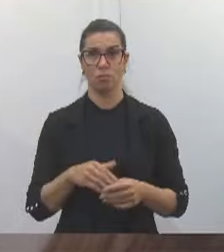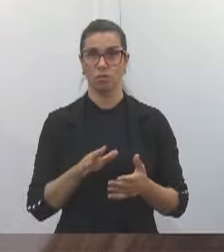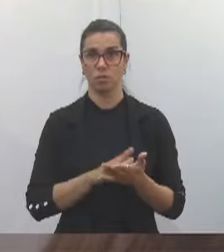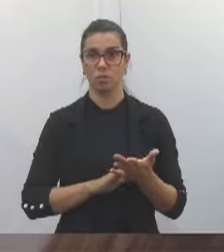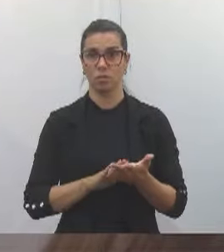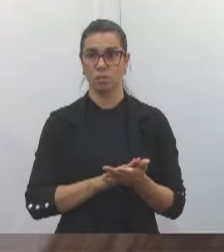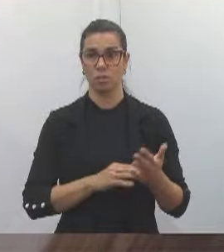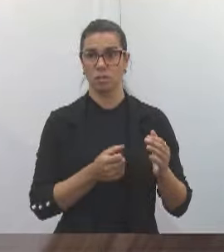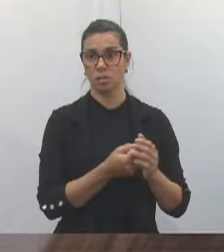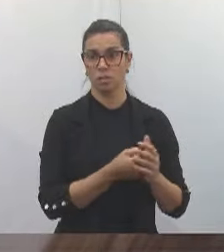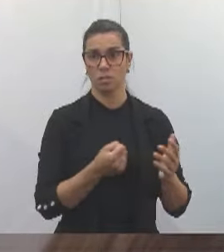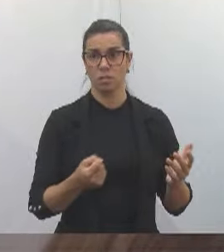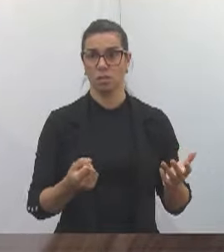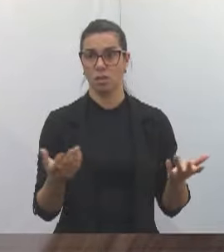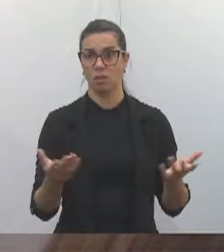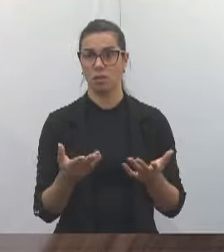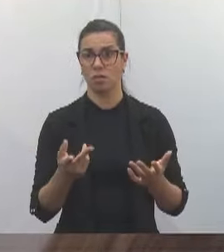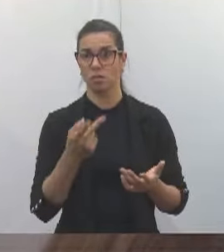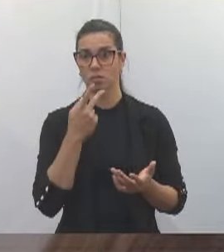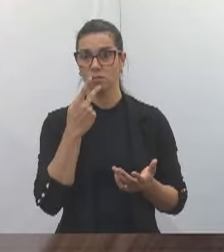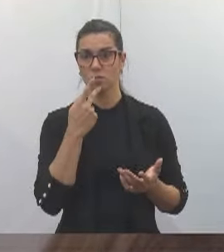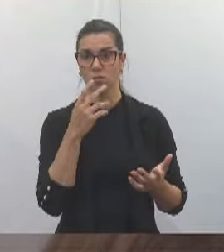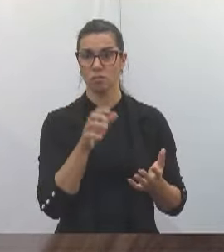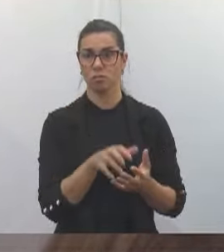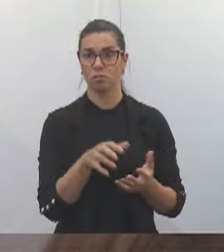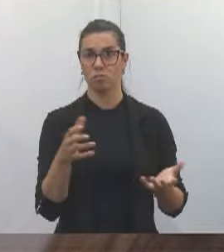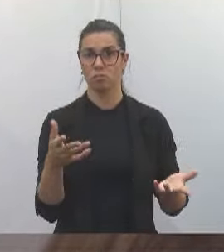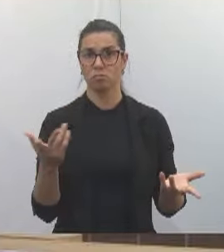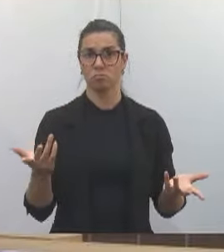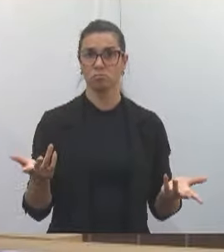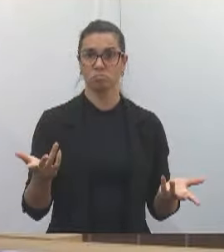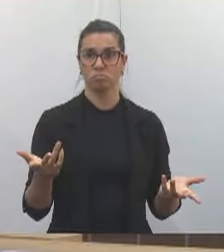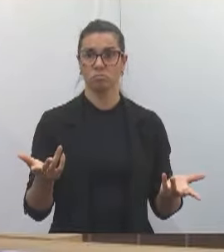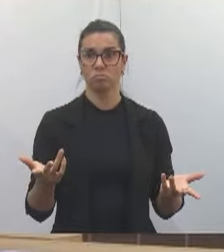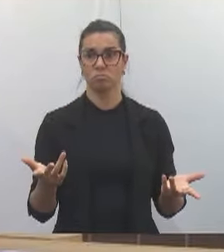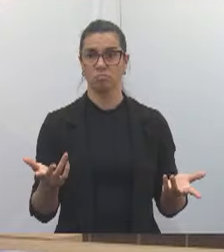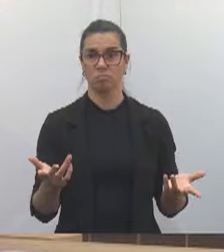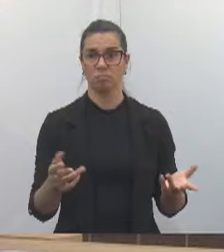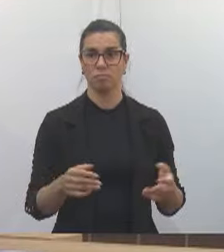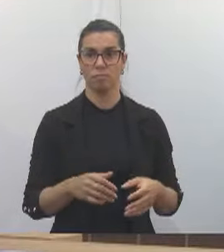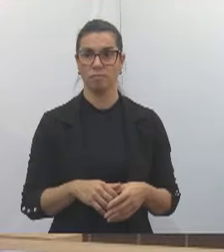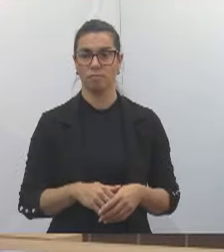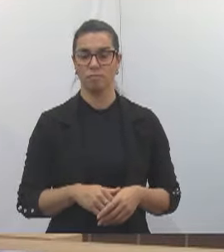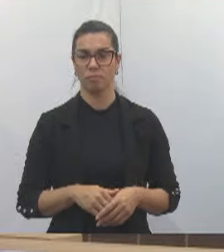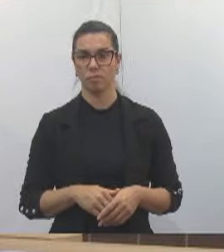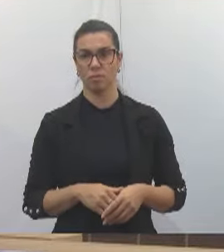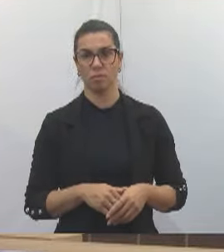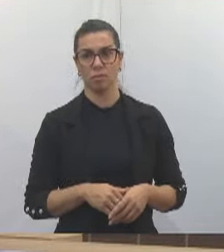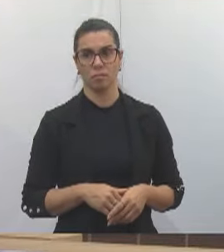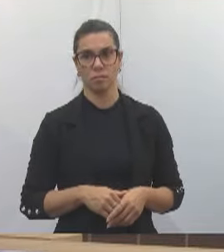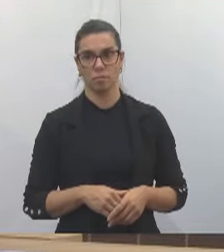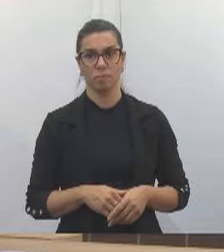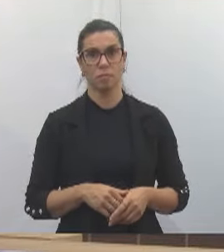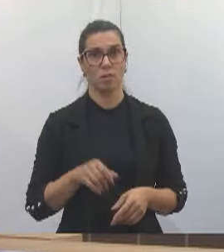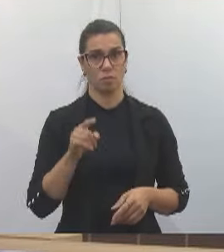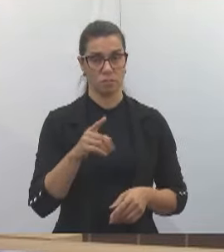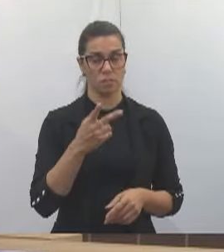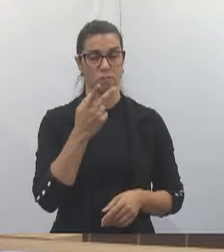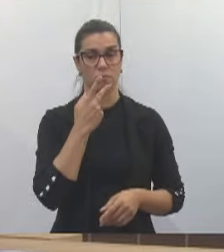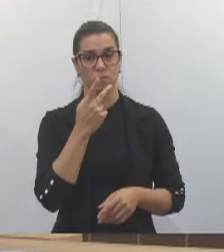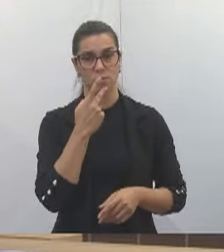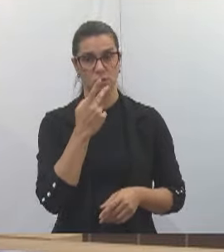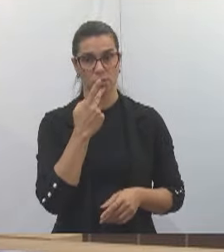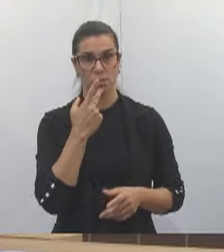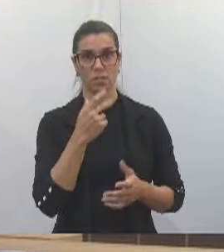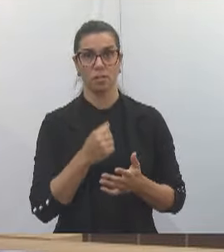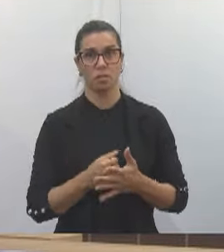Casa, falando negócio de idoso, negócio aí. Ó, Valmir, vamos lá. Você é uma pessoa que se diz muito coerente,